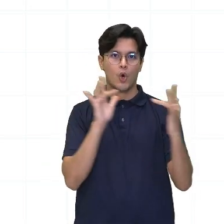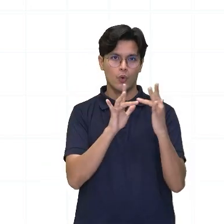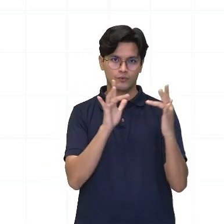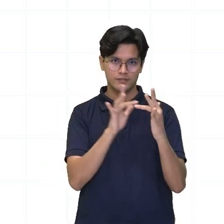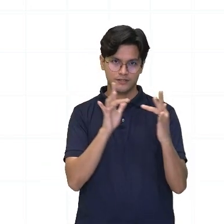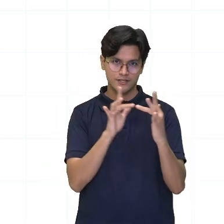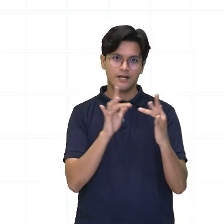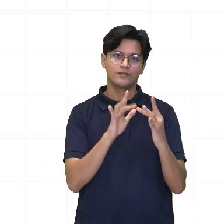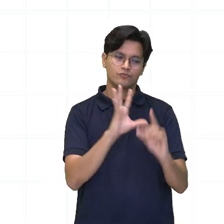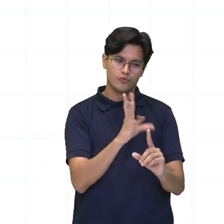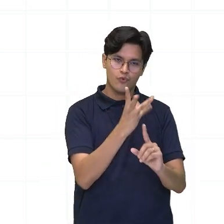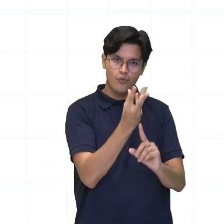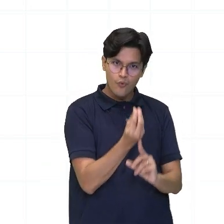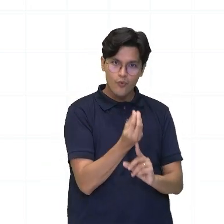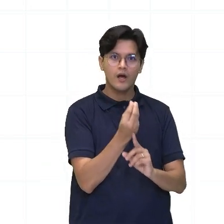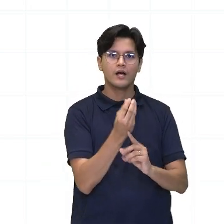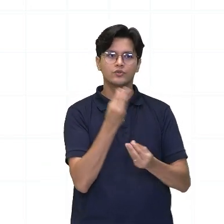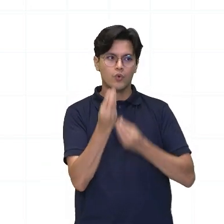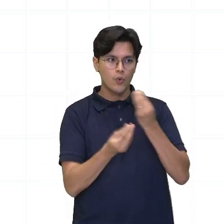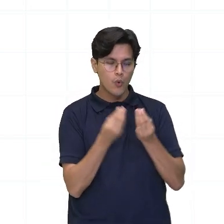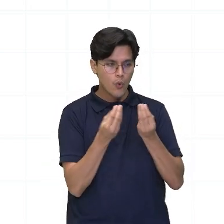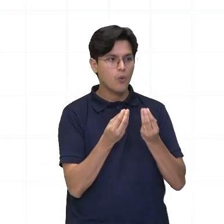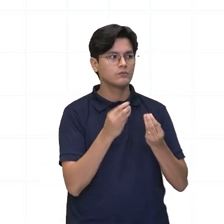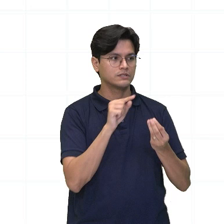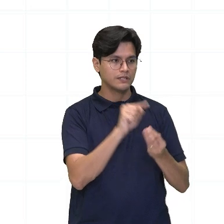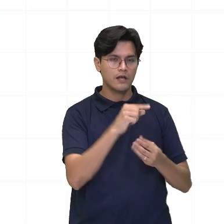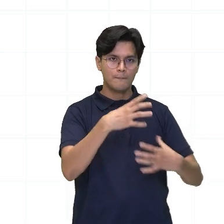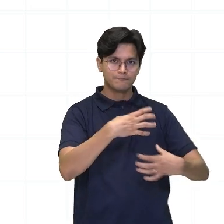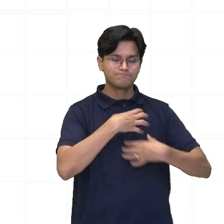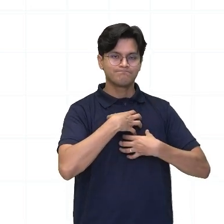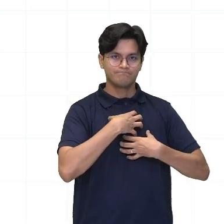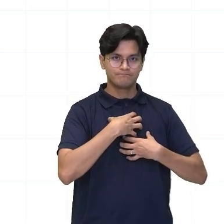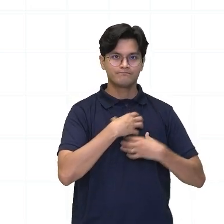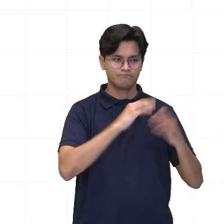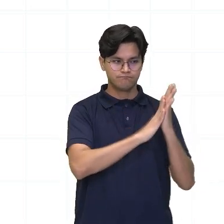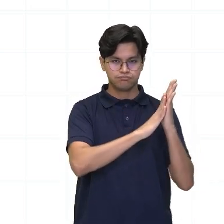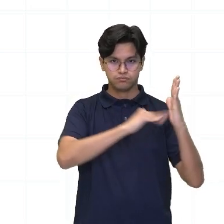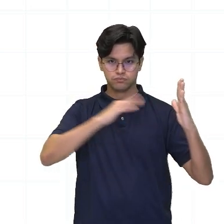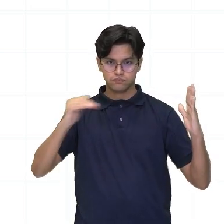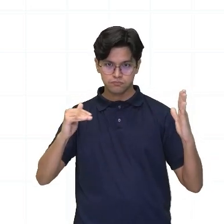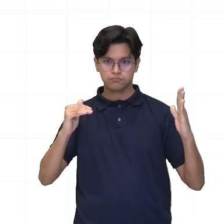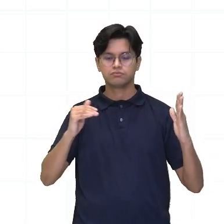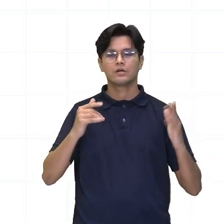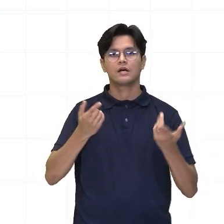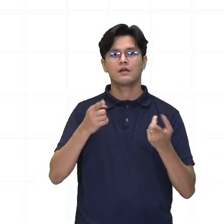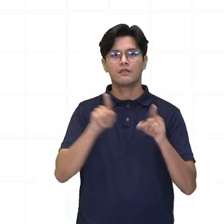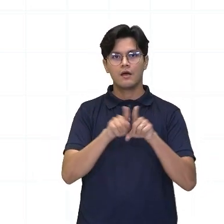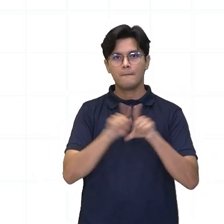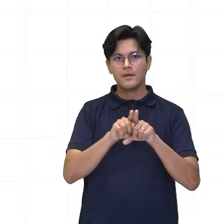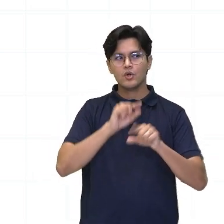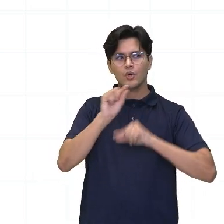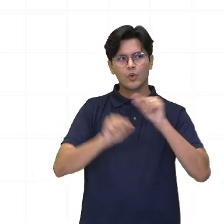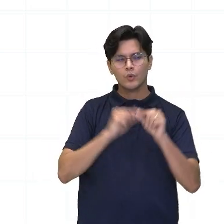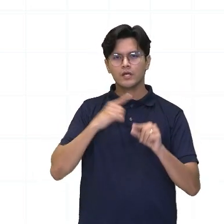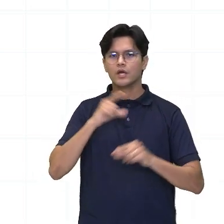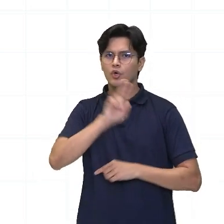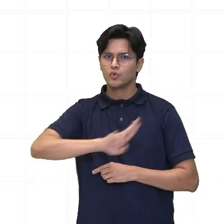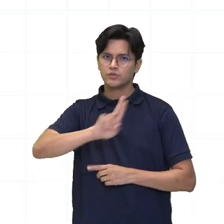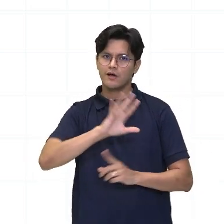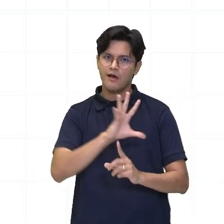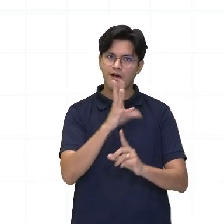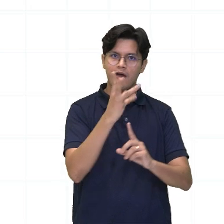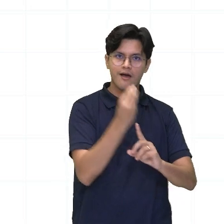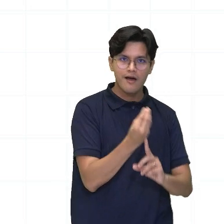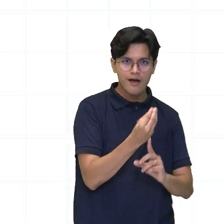estético, a partir de obras que muitas vezes extrapolam os limites da consciência humana, e que